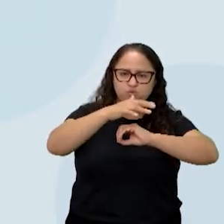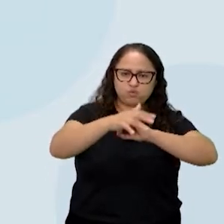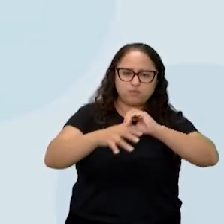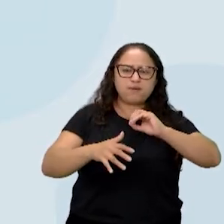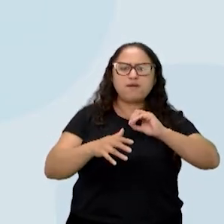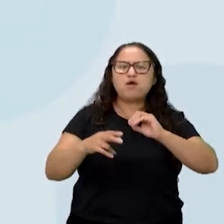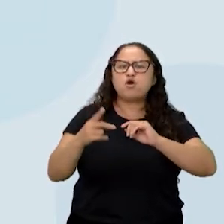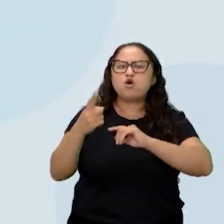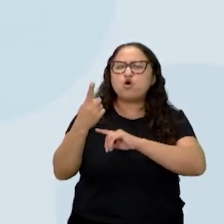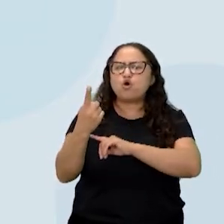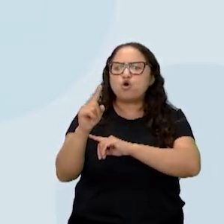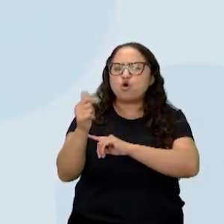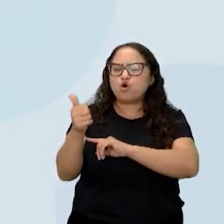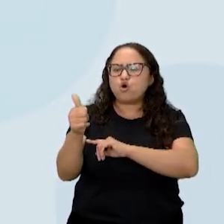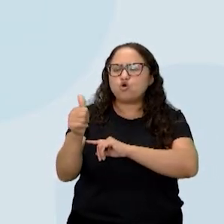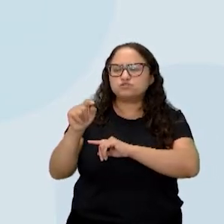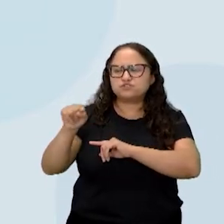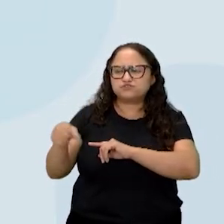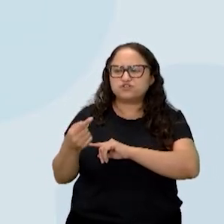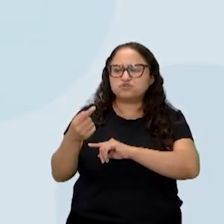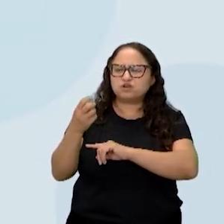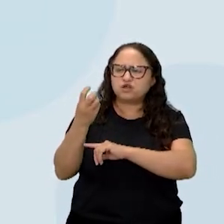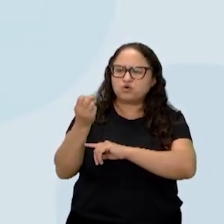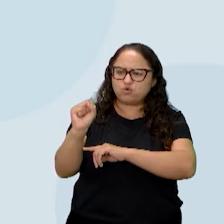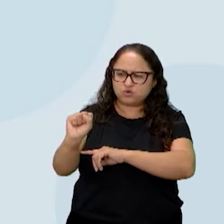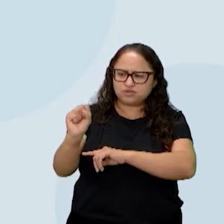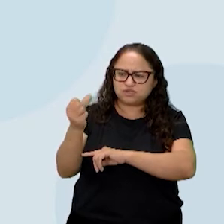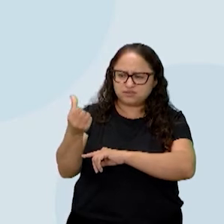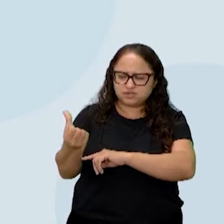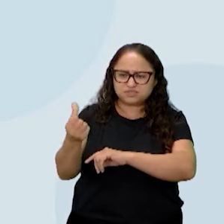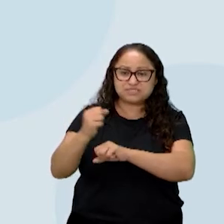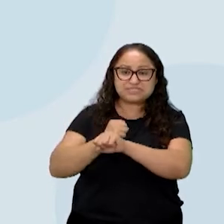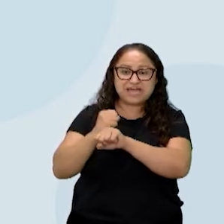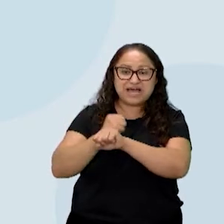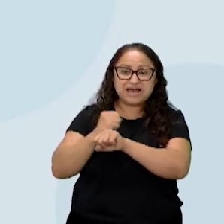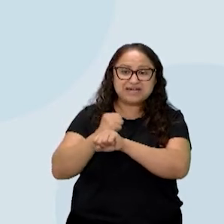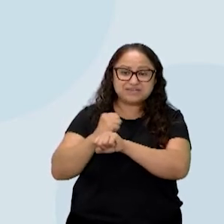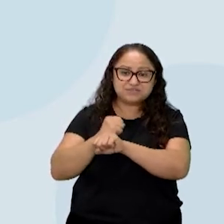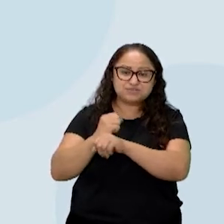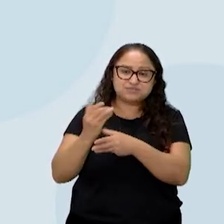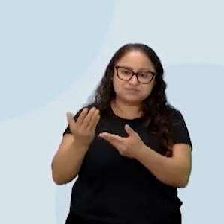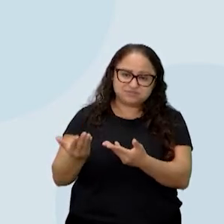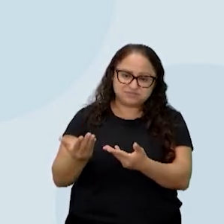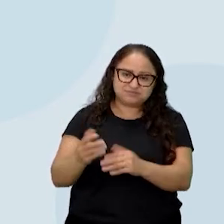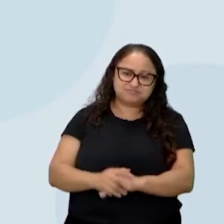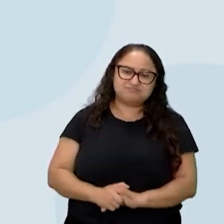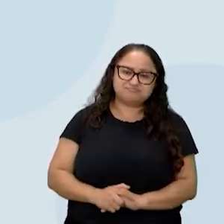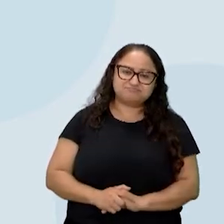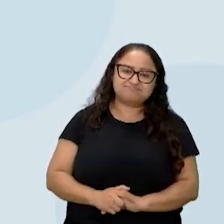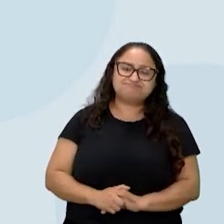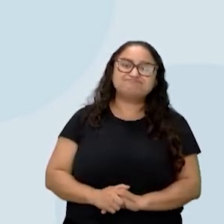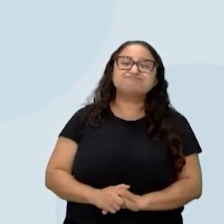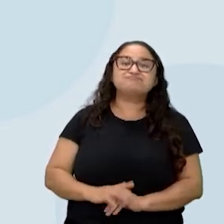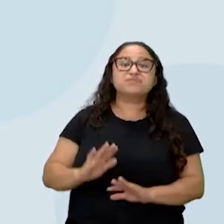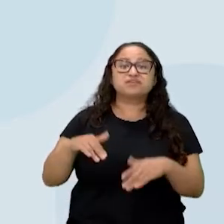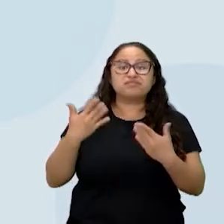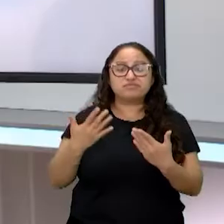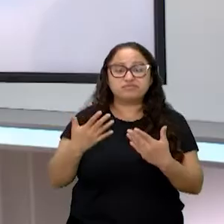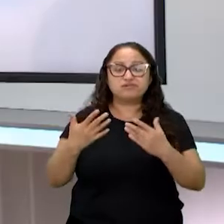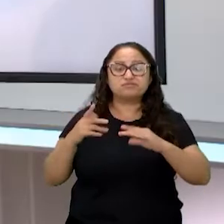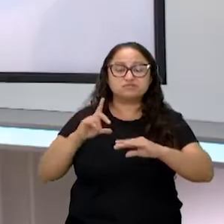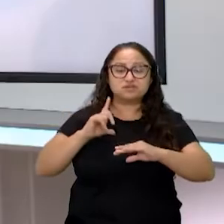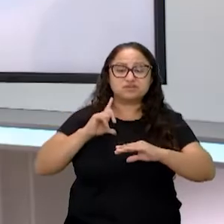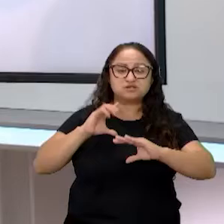aí 11,86 anos. Olha, então, se você morasse em Júpiter, a